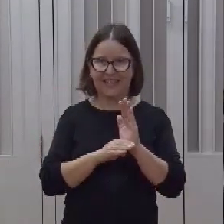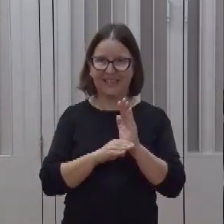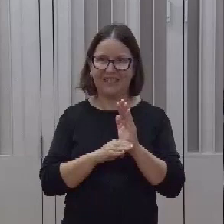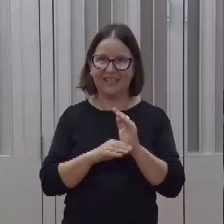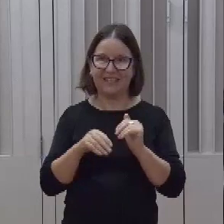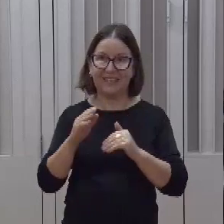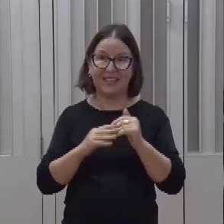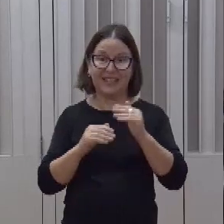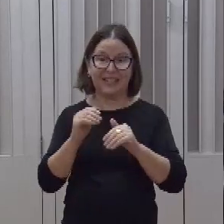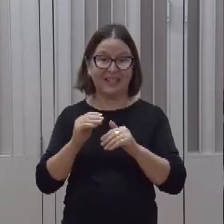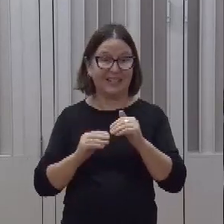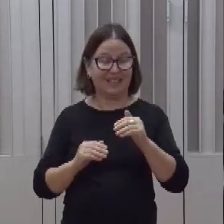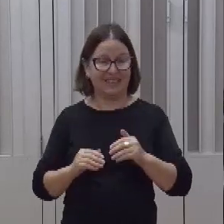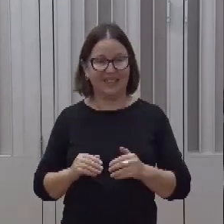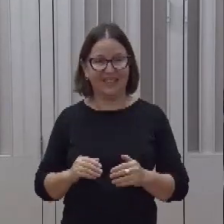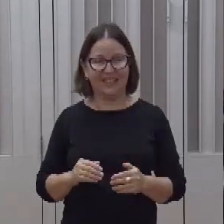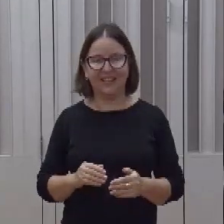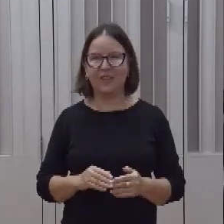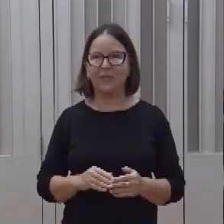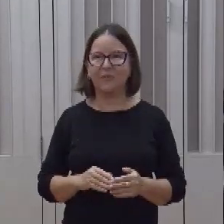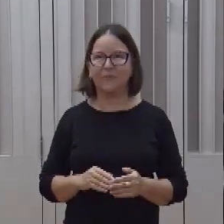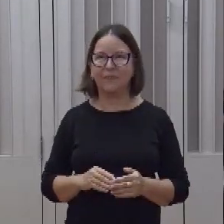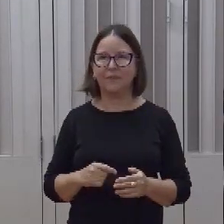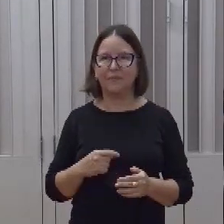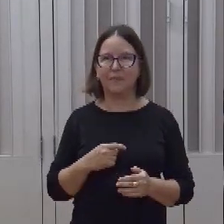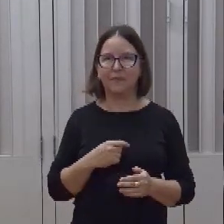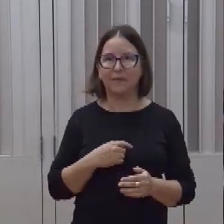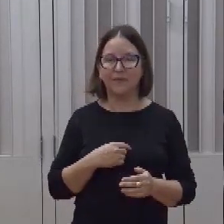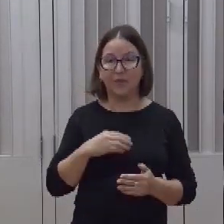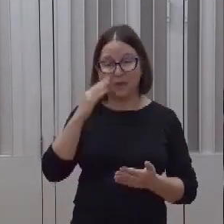fecundo. Aqui eu creio que